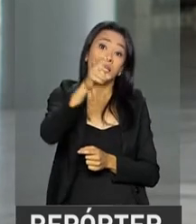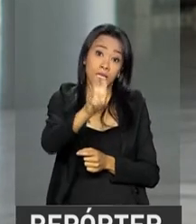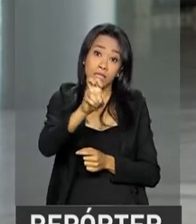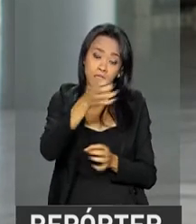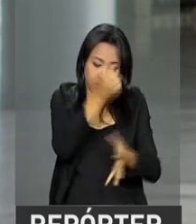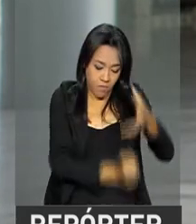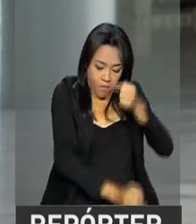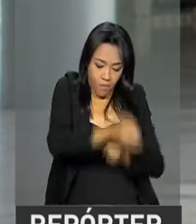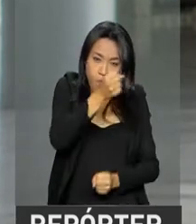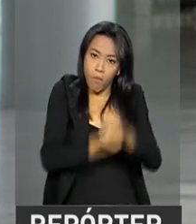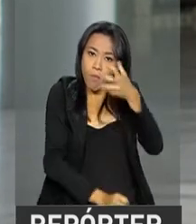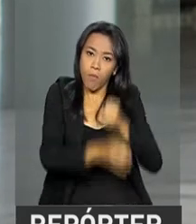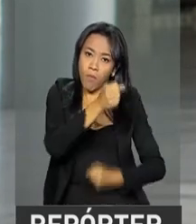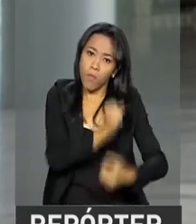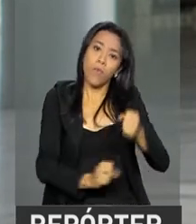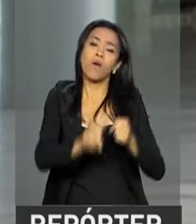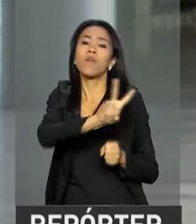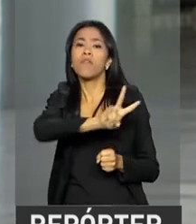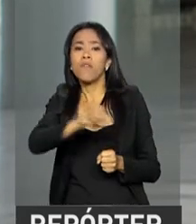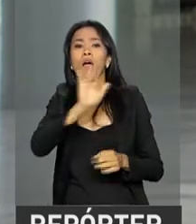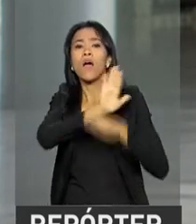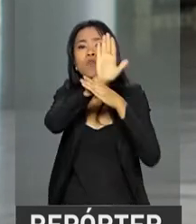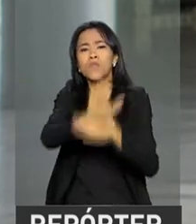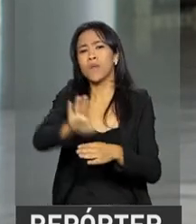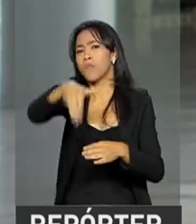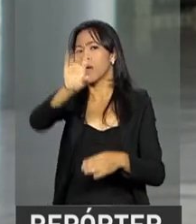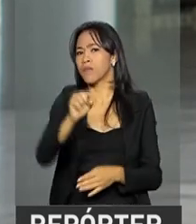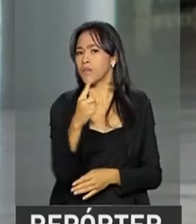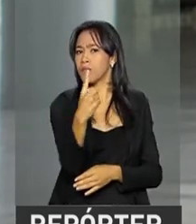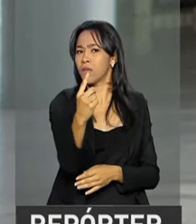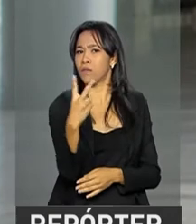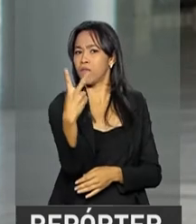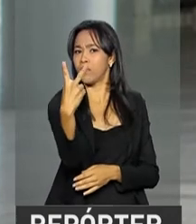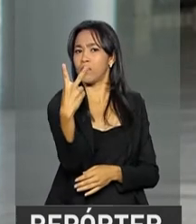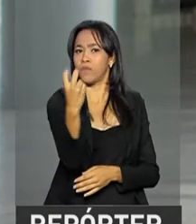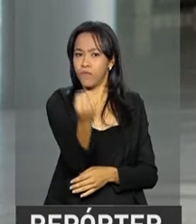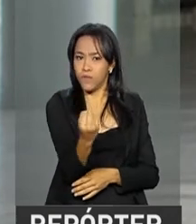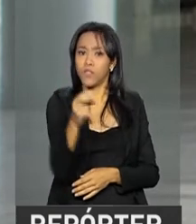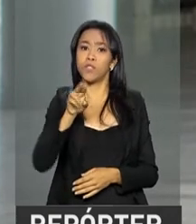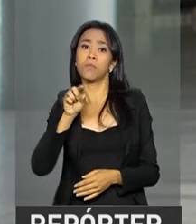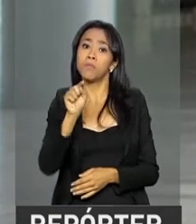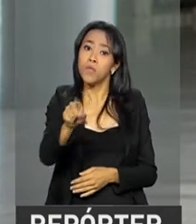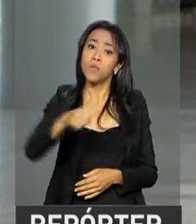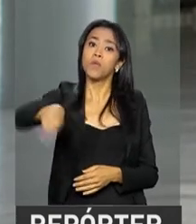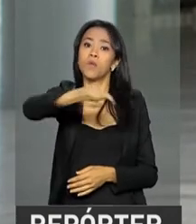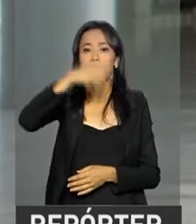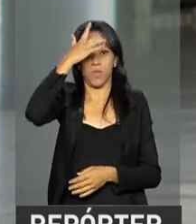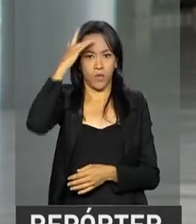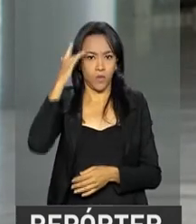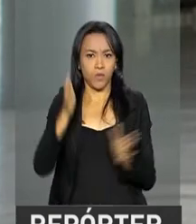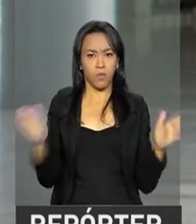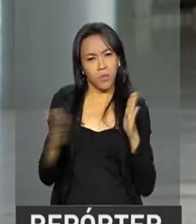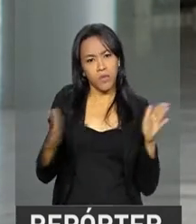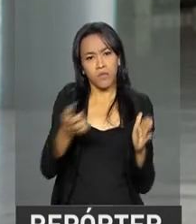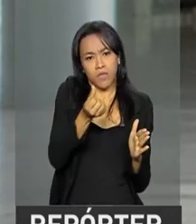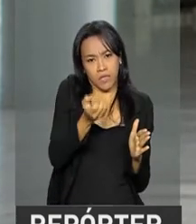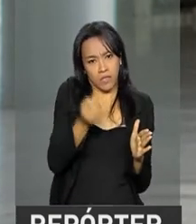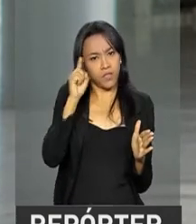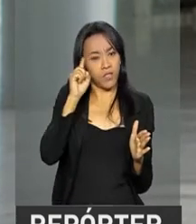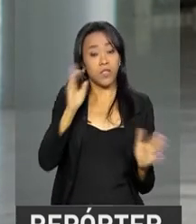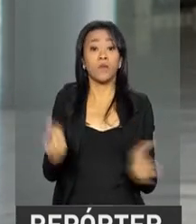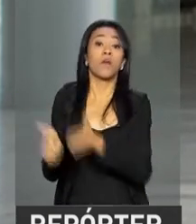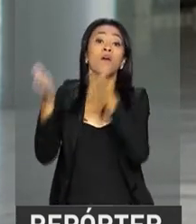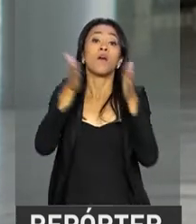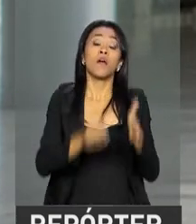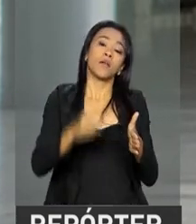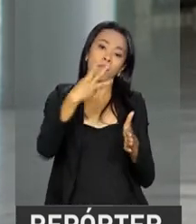que vão beneficiar mais de 120 mil pessoas nos próximos 60 dias outros 3 milhões de reais